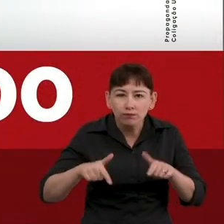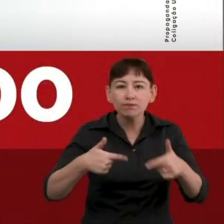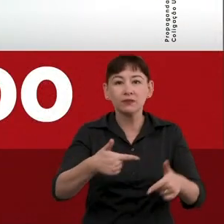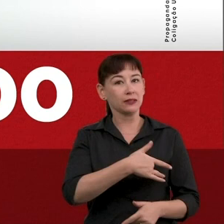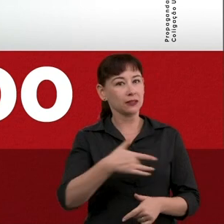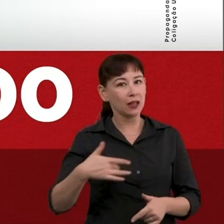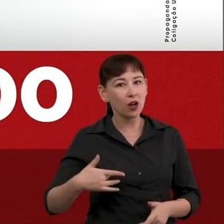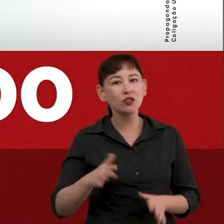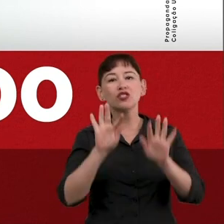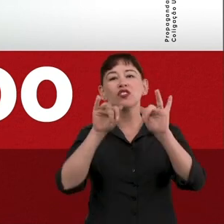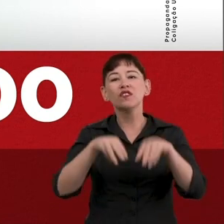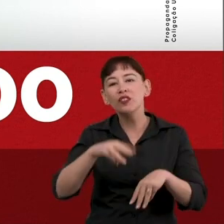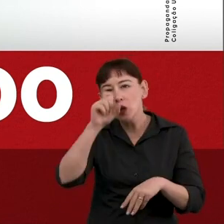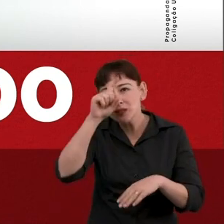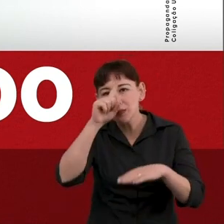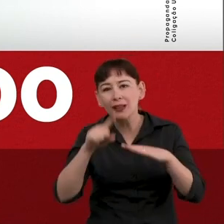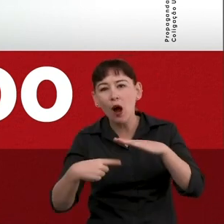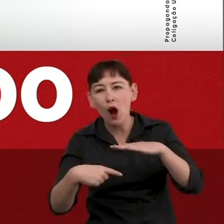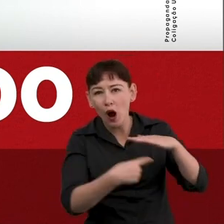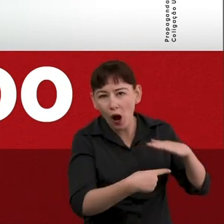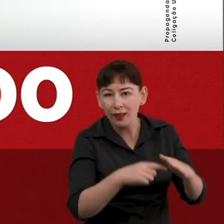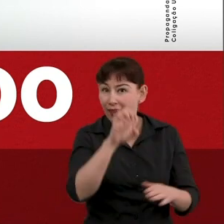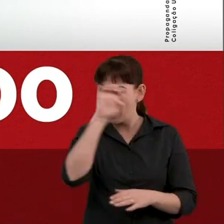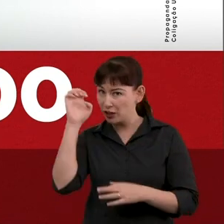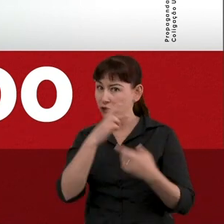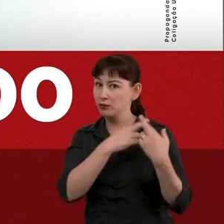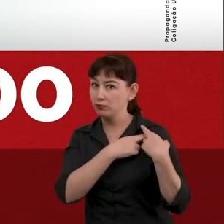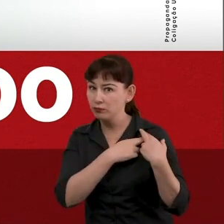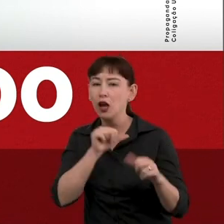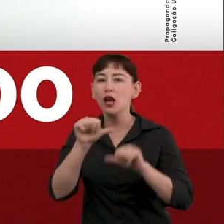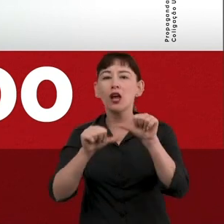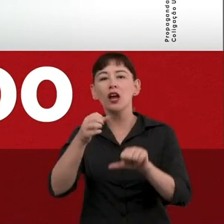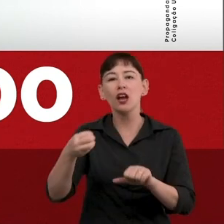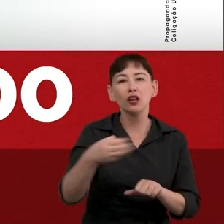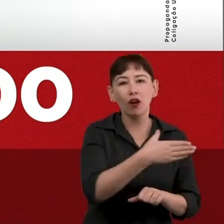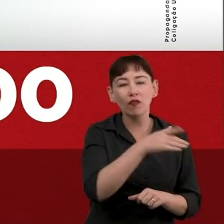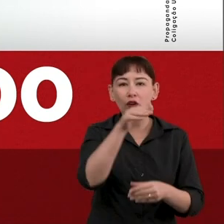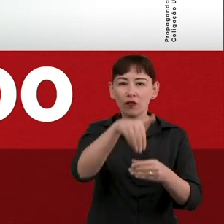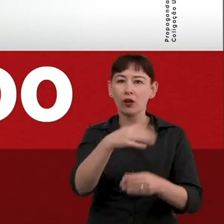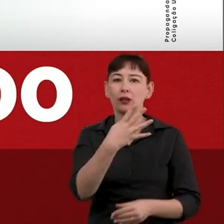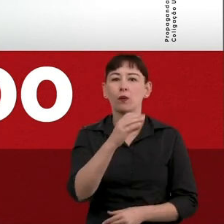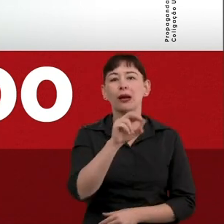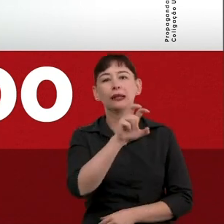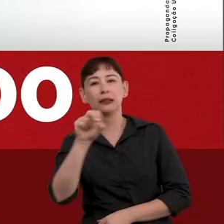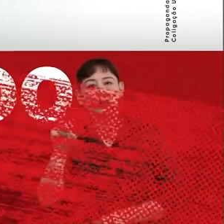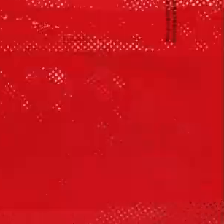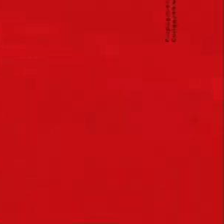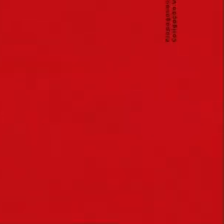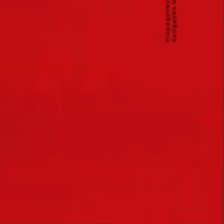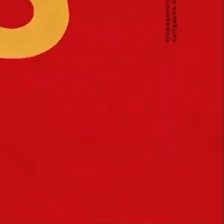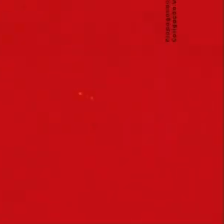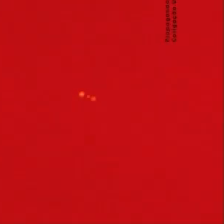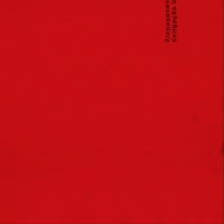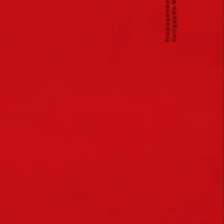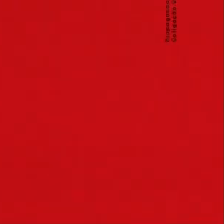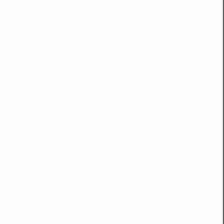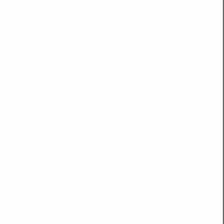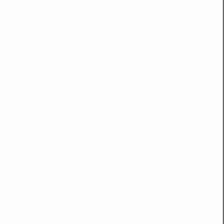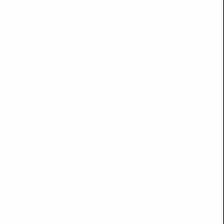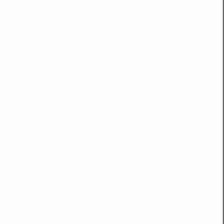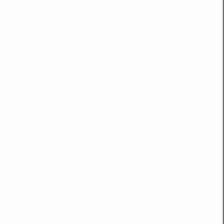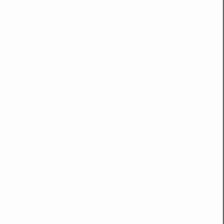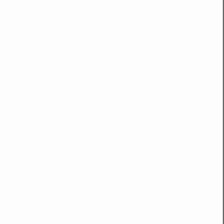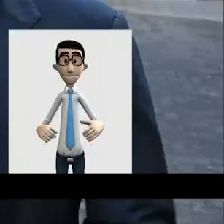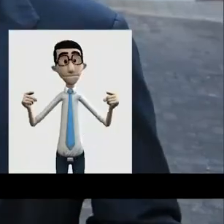pela saúde, pelo fim dos hospitais sobre rodas, ética e responsabilidade, renovar com coragem. Reiner Gottschalk, 40500.